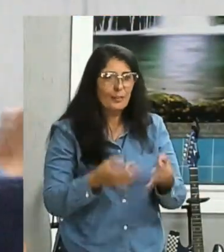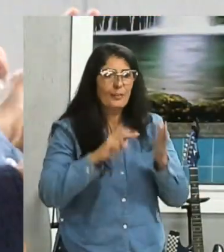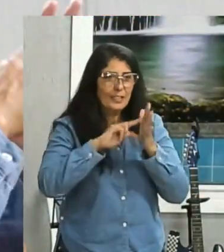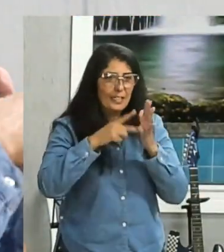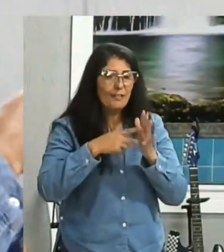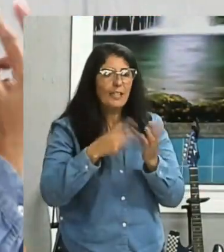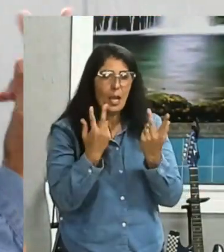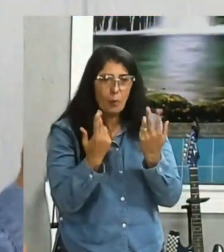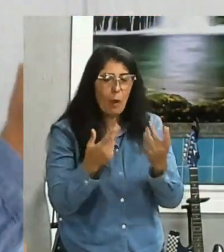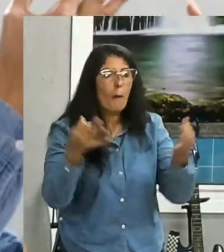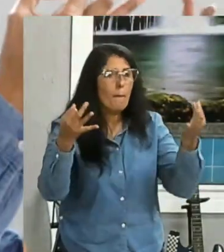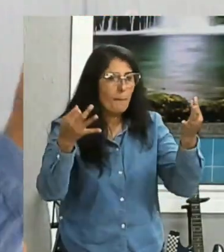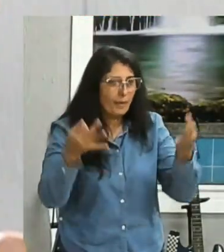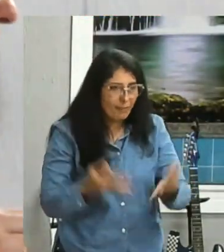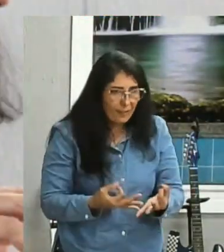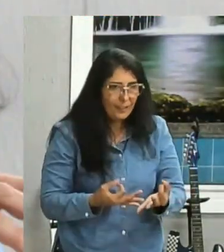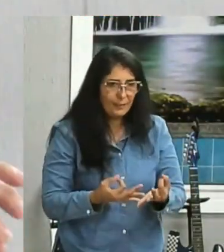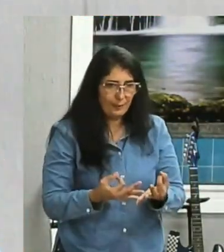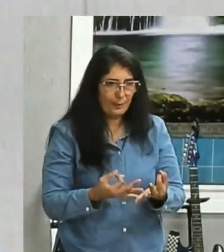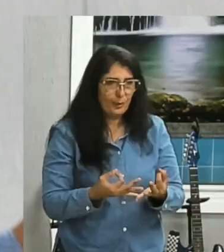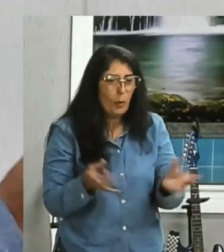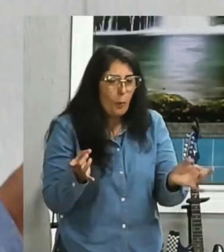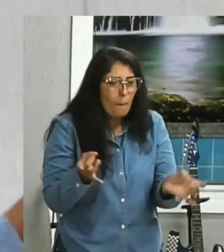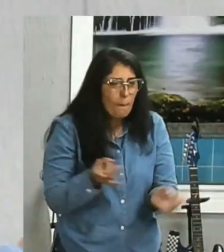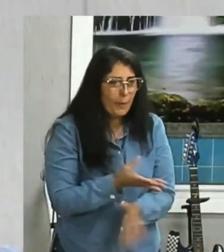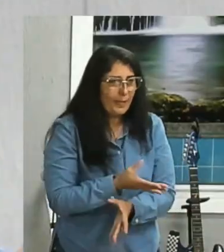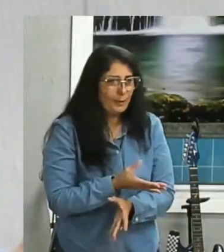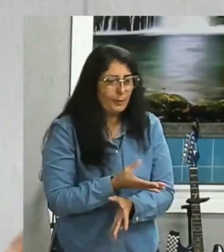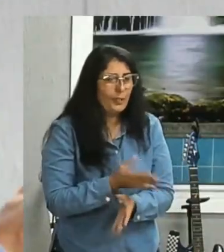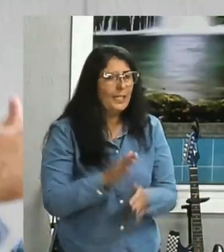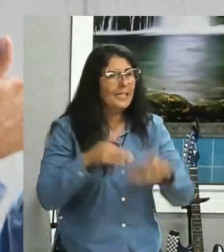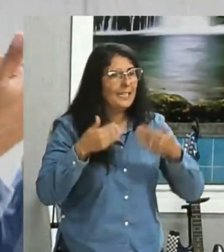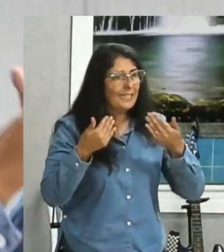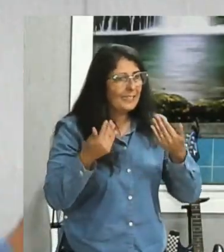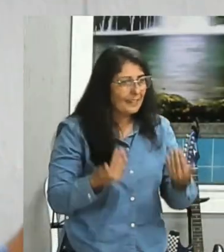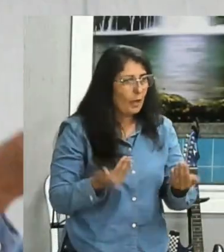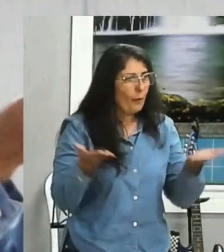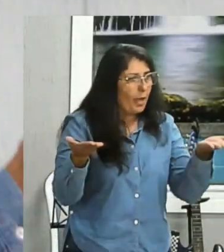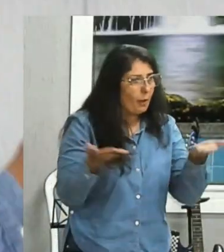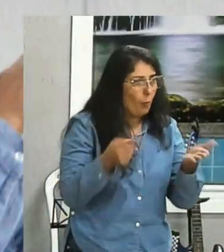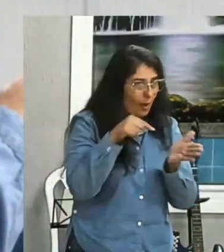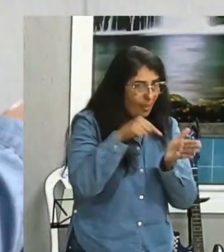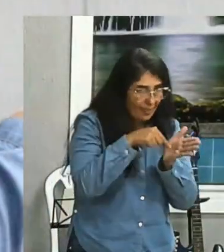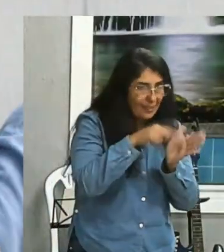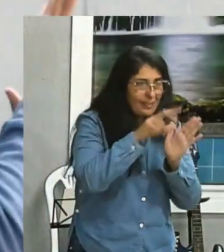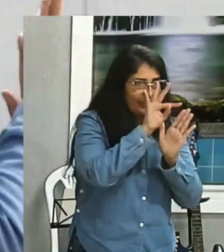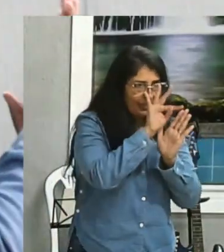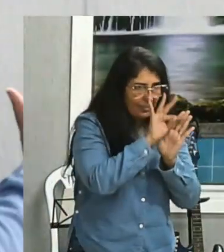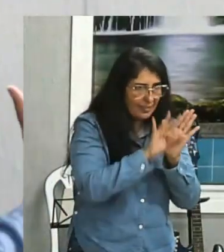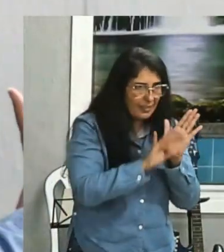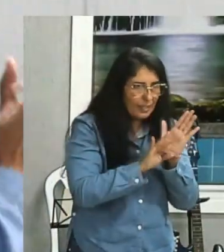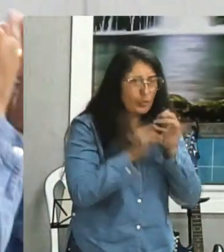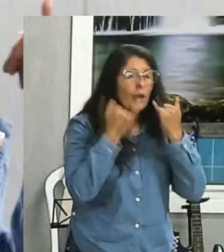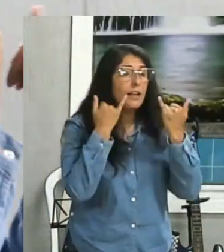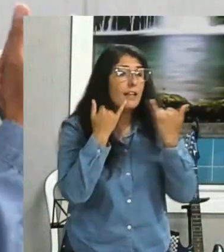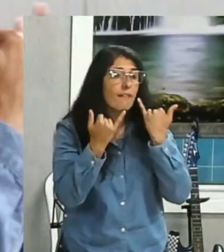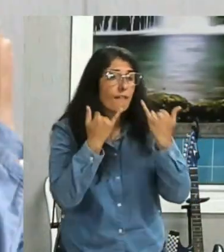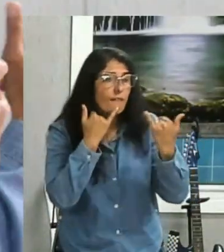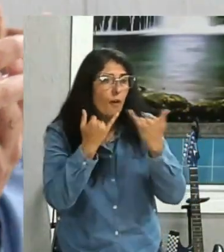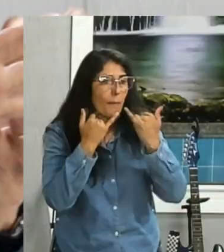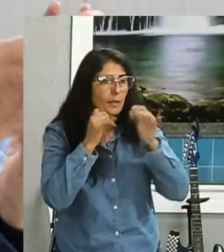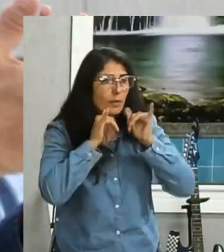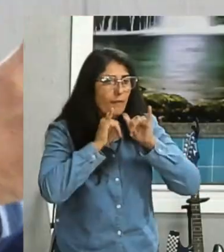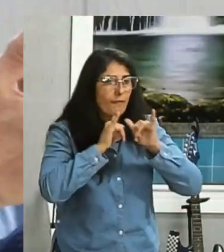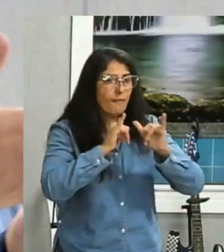que está nesse texto, ela traz muitas informações, ela